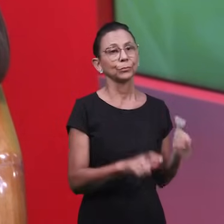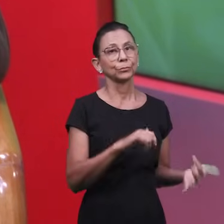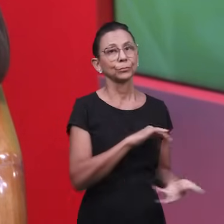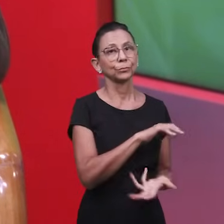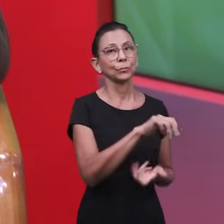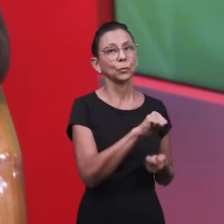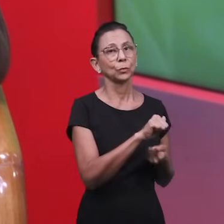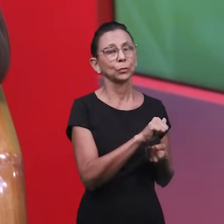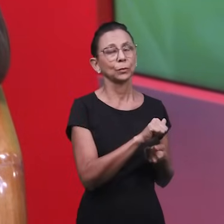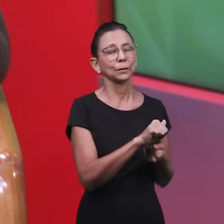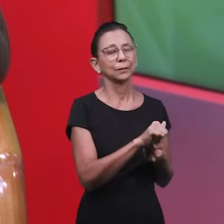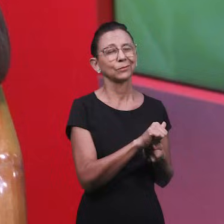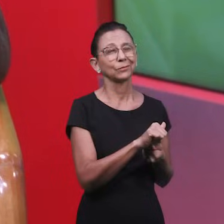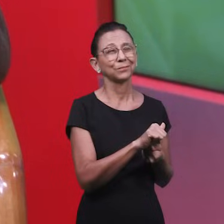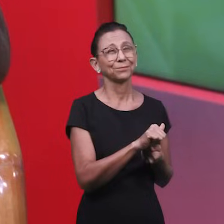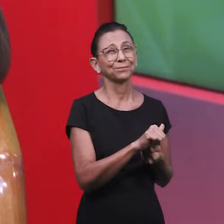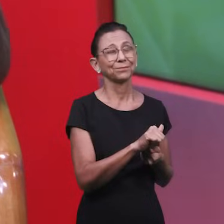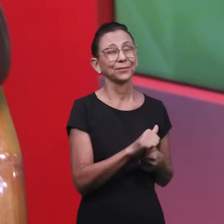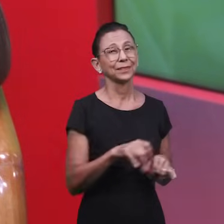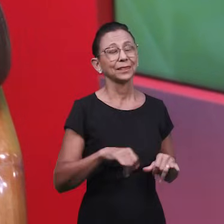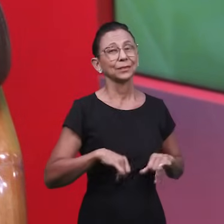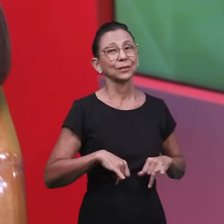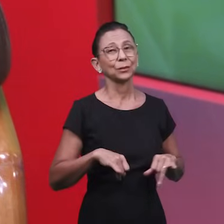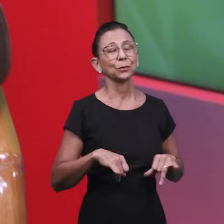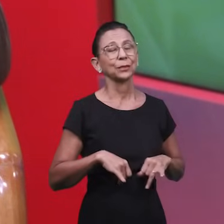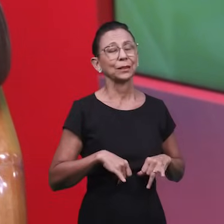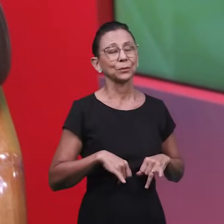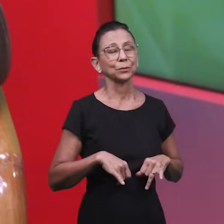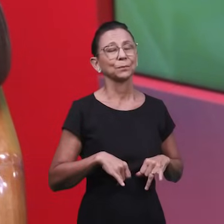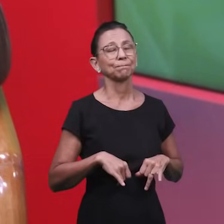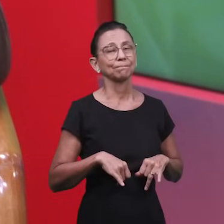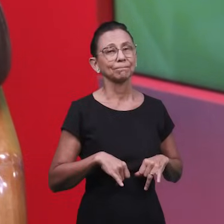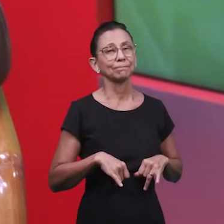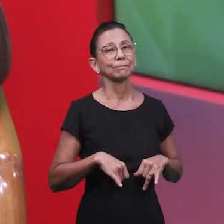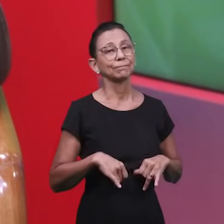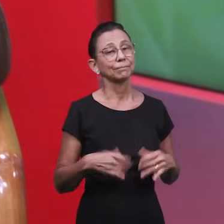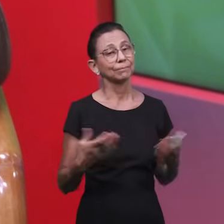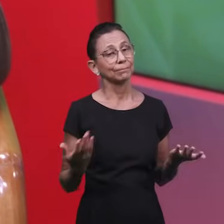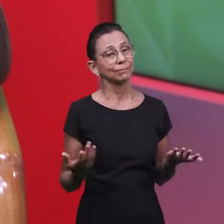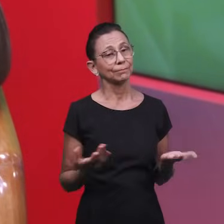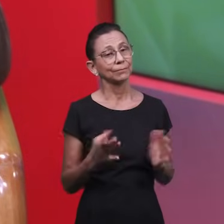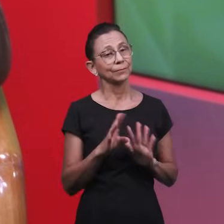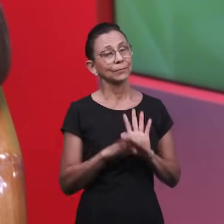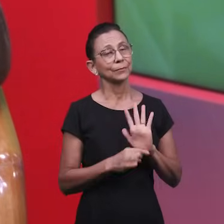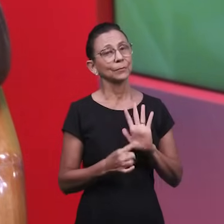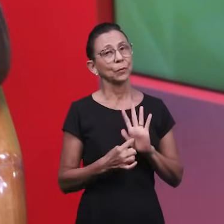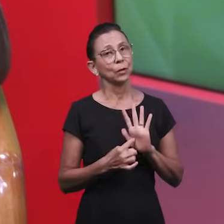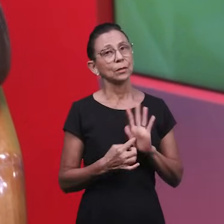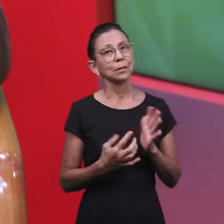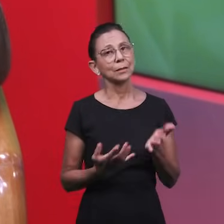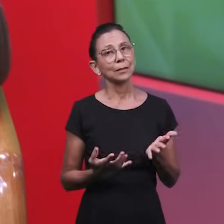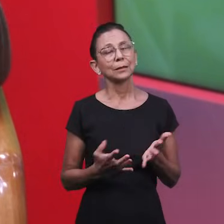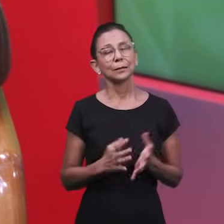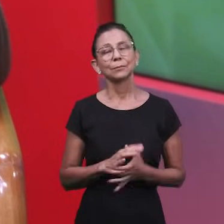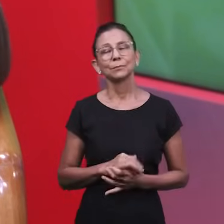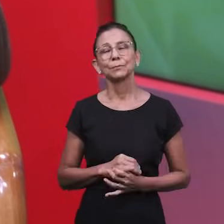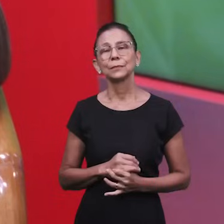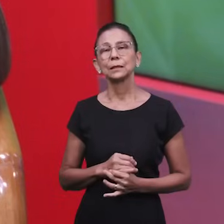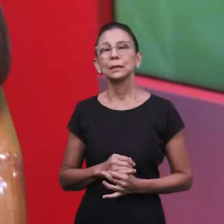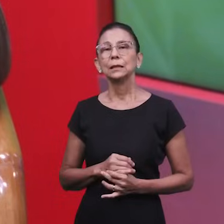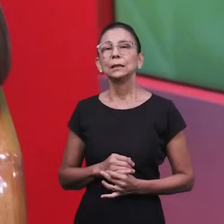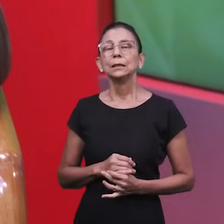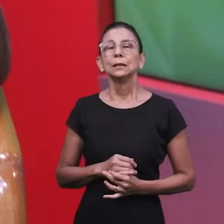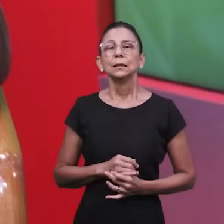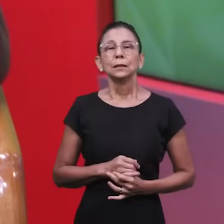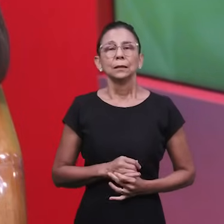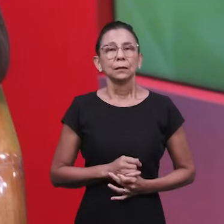estarão sofrendo as noites, como diz o texto ali, que o texto destaca